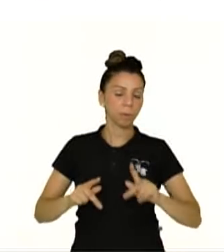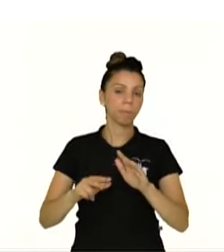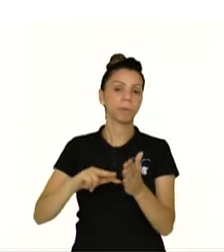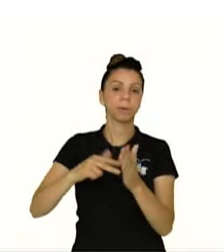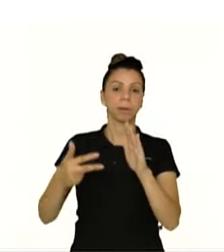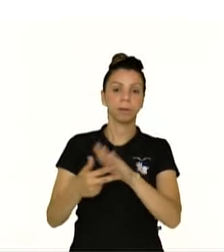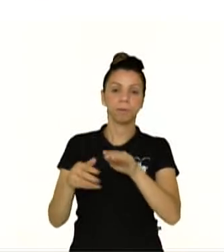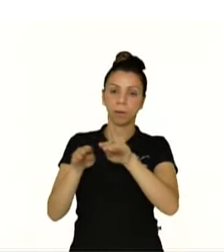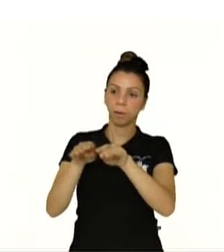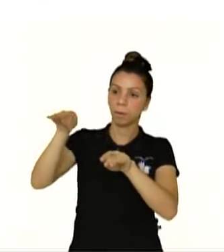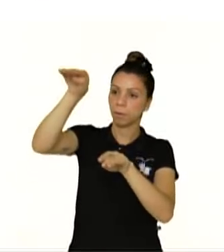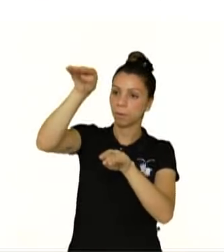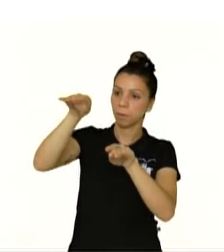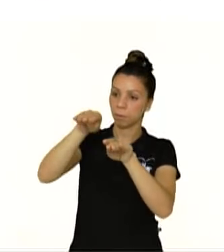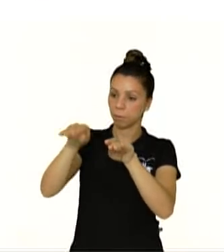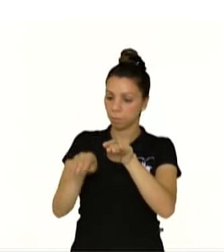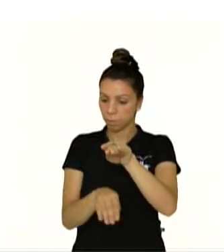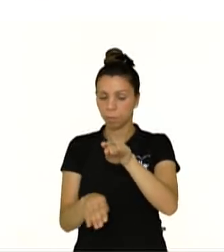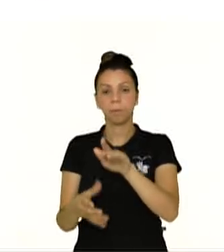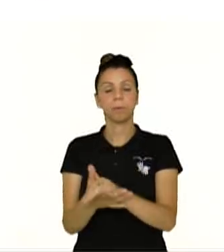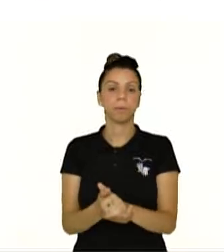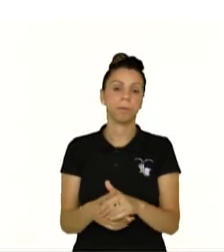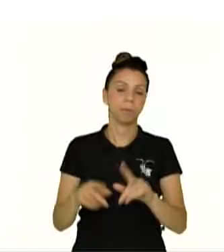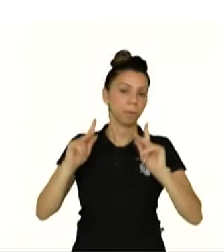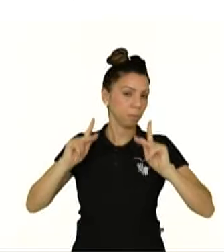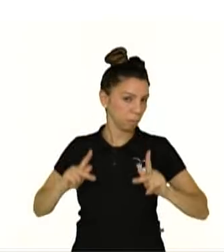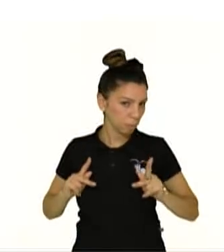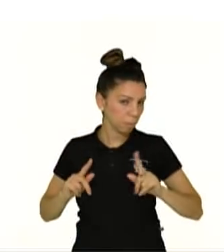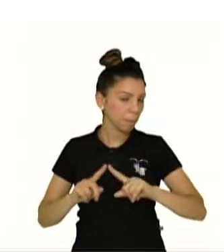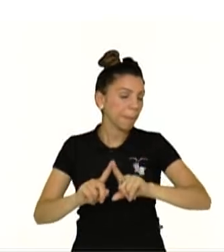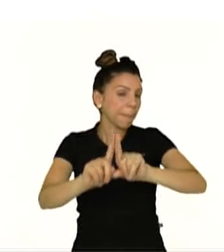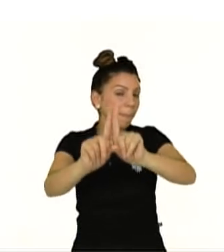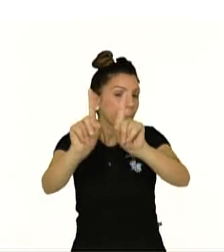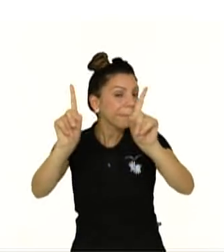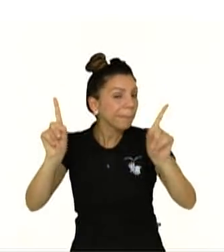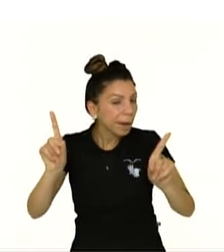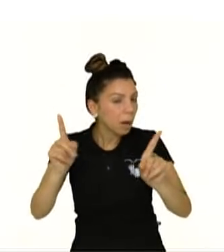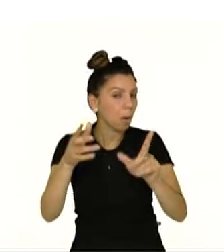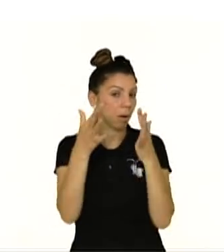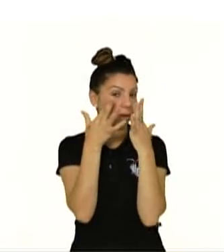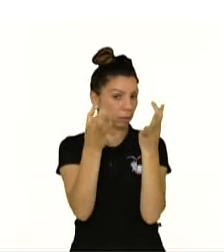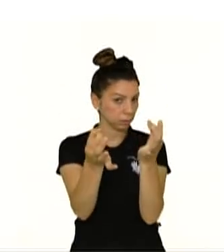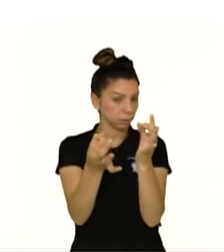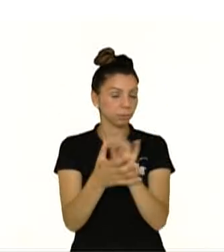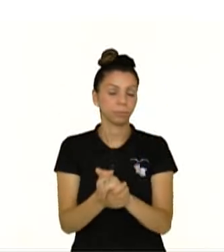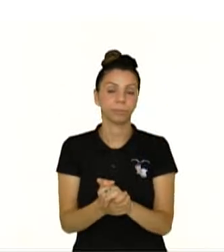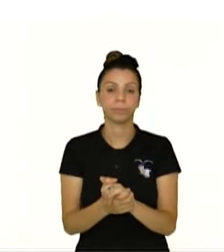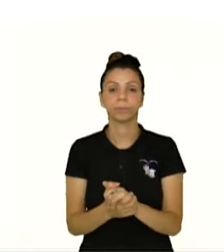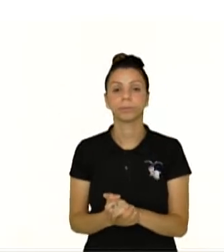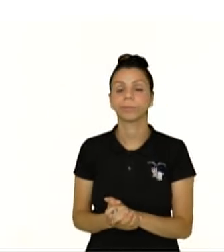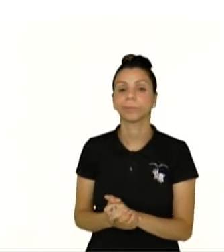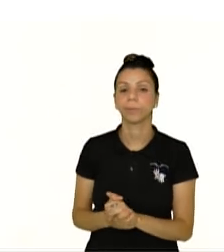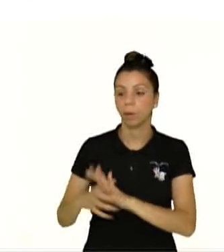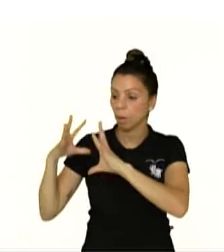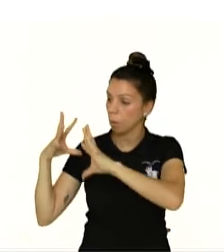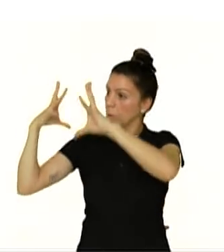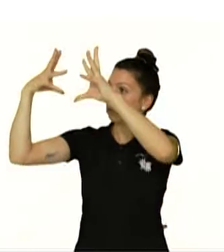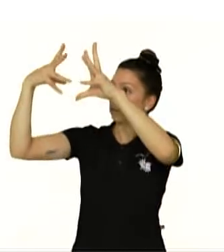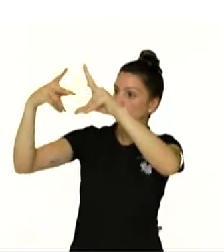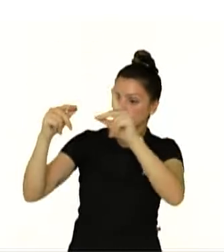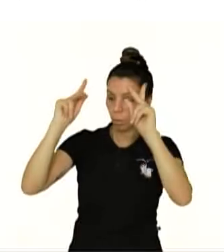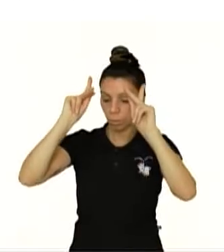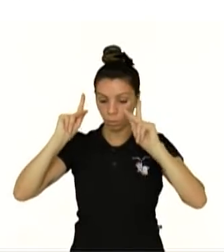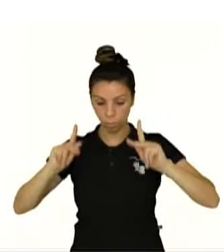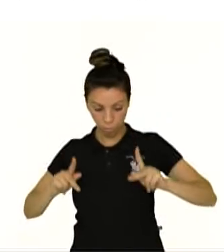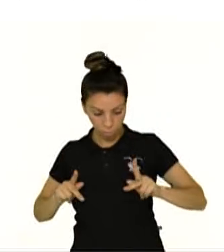entre os grupos humanos. Mas que, olha isso aqui, hein? Presta atenção. Todos os seres humanos pertencem a